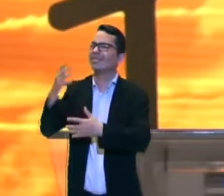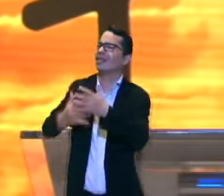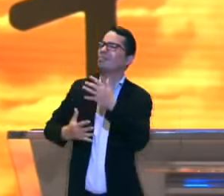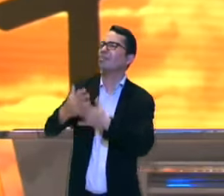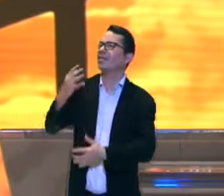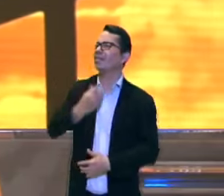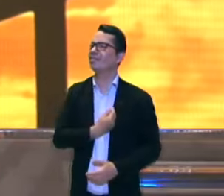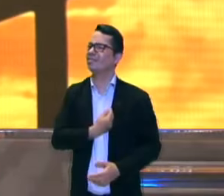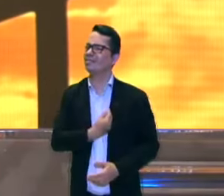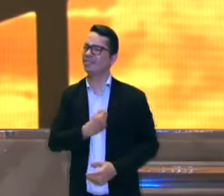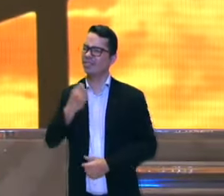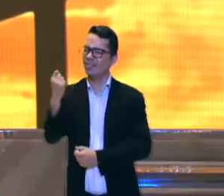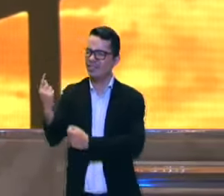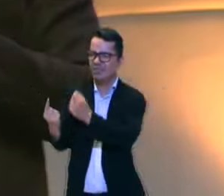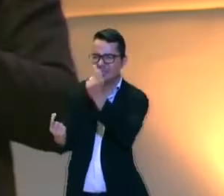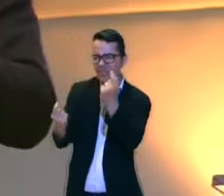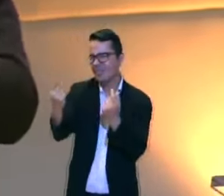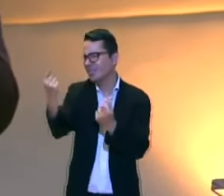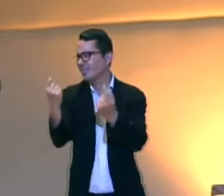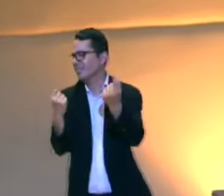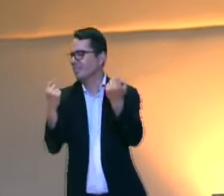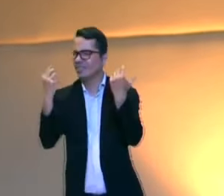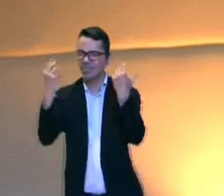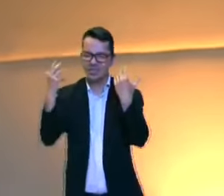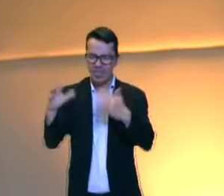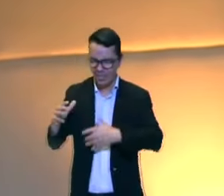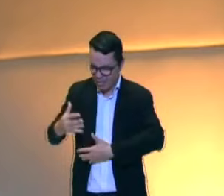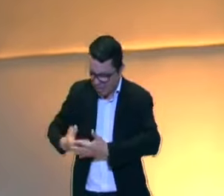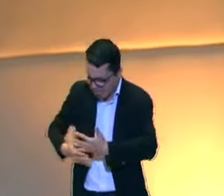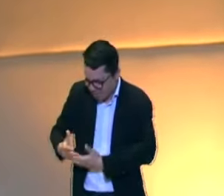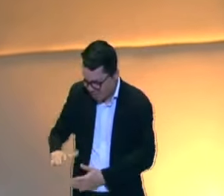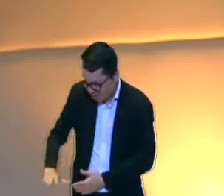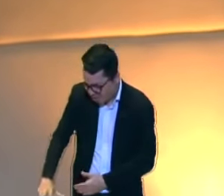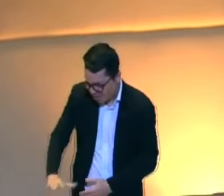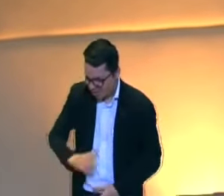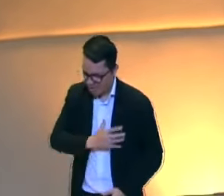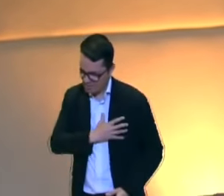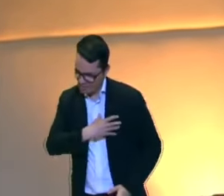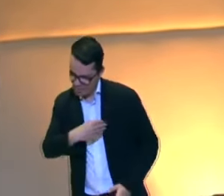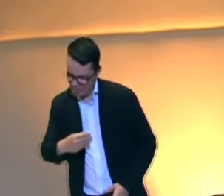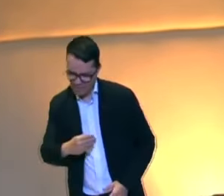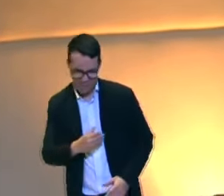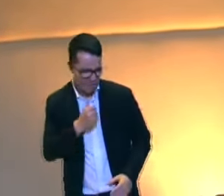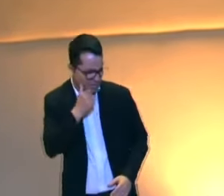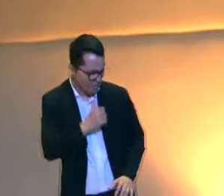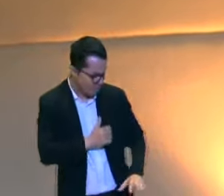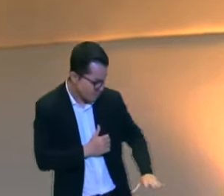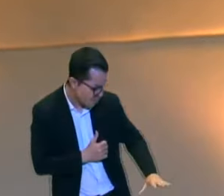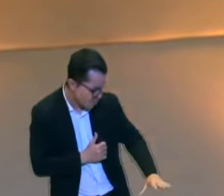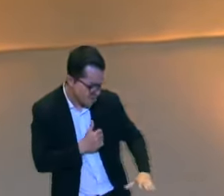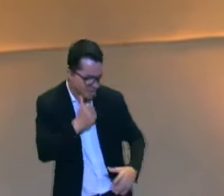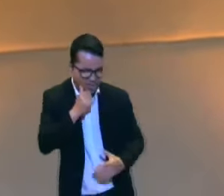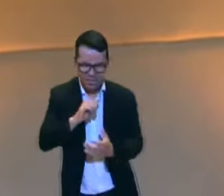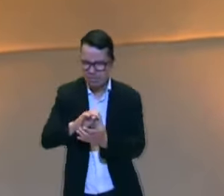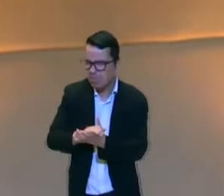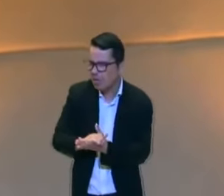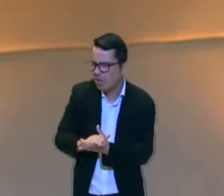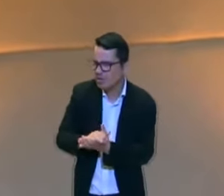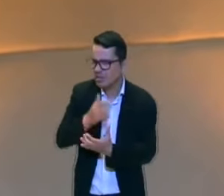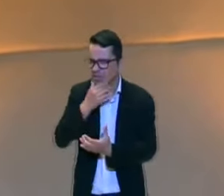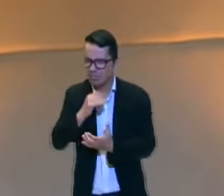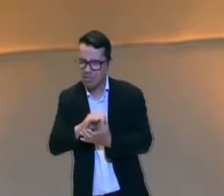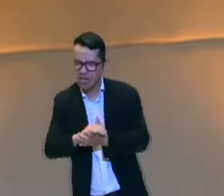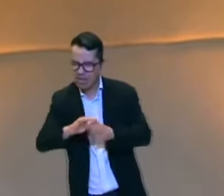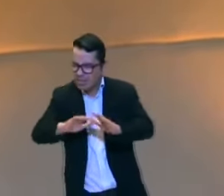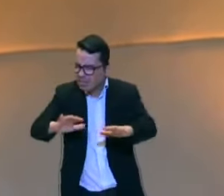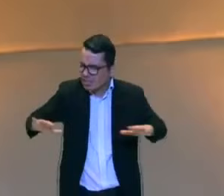Pai, eu não quero ser pedra de tropeço para o meu filho, para minha filha, para minha esposa, para os